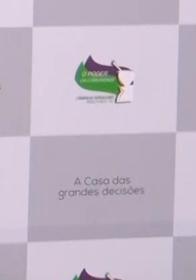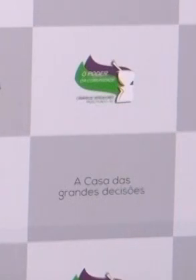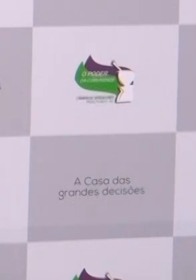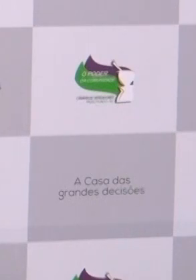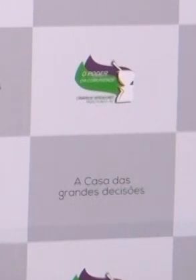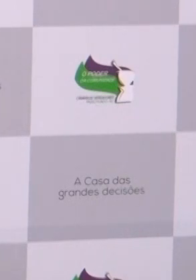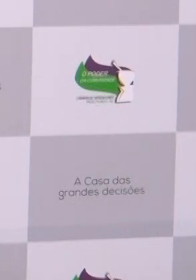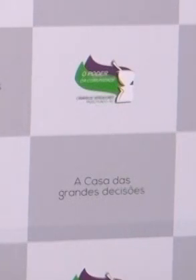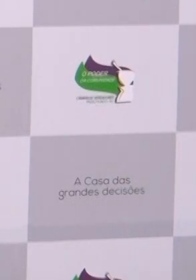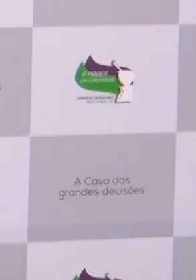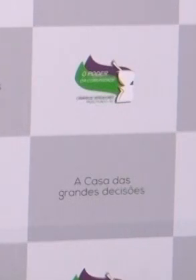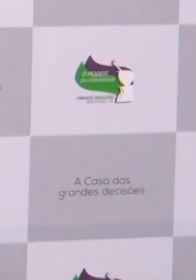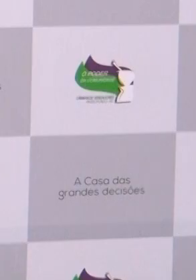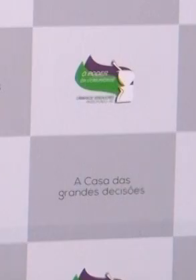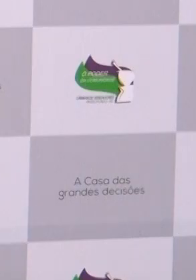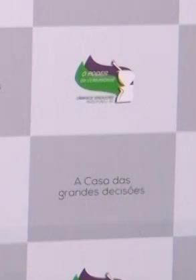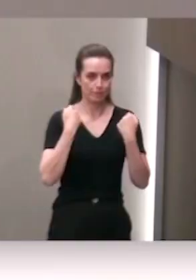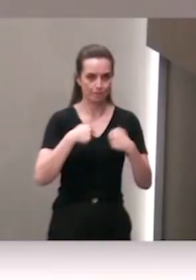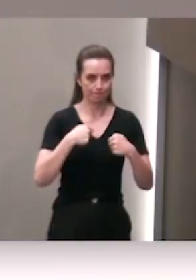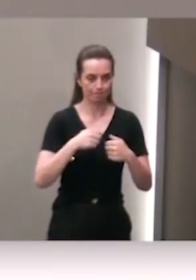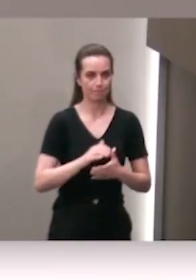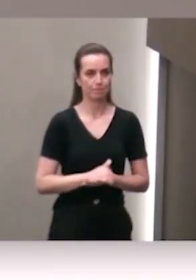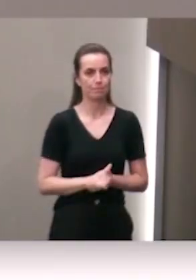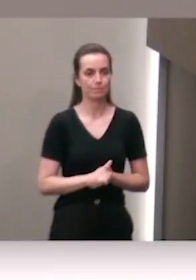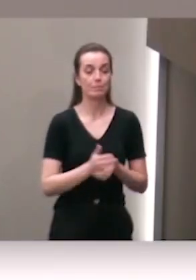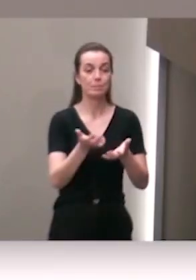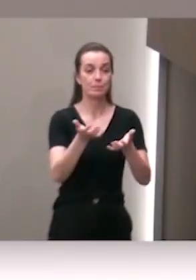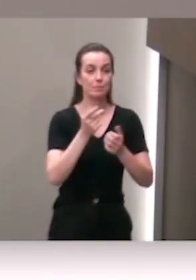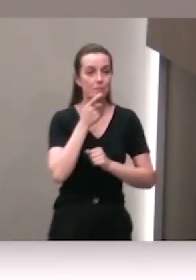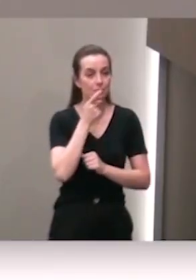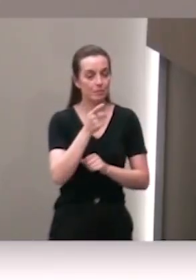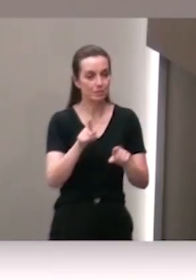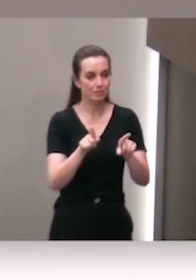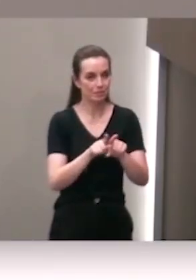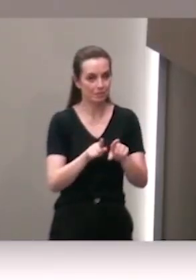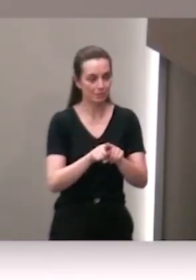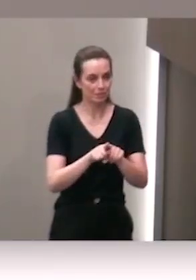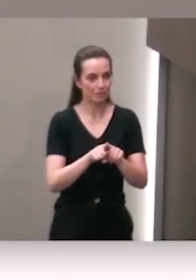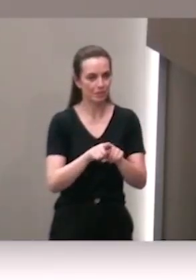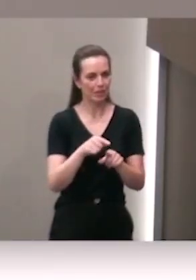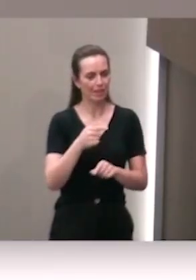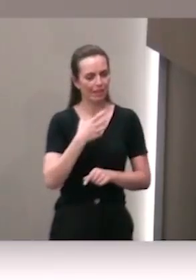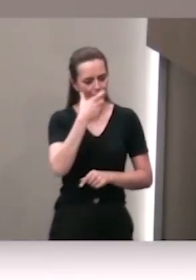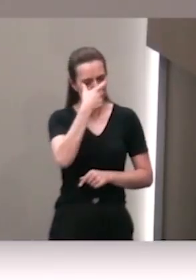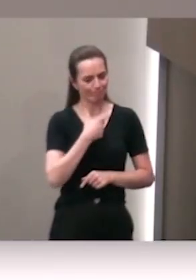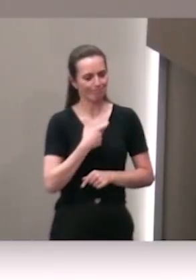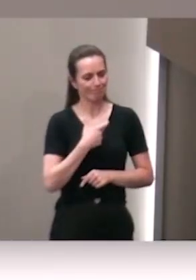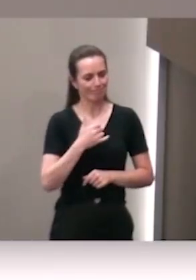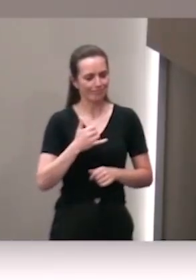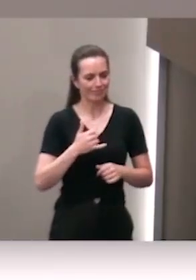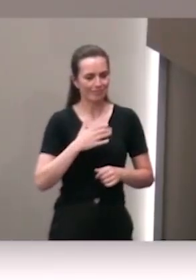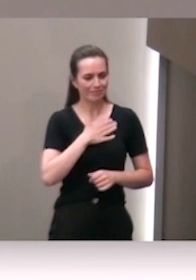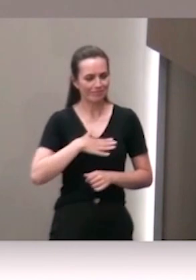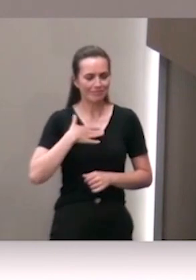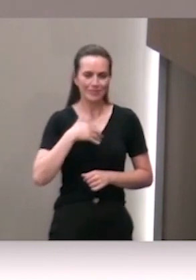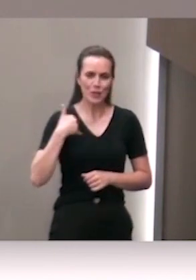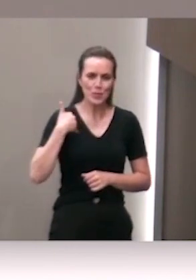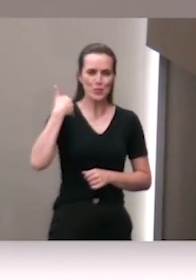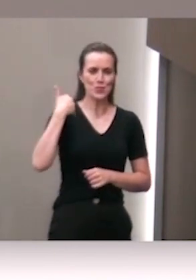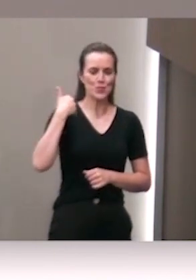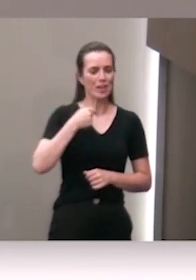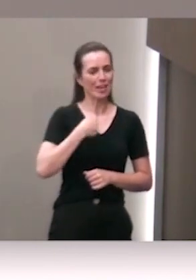que dedicam aí a sua vida ao serviço público. Quero dizer também, nesse momento, que tenho orgulho em dizer que também sou